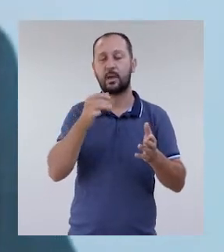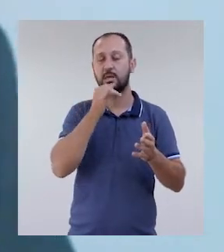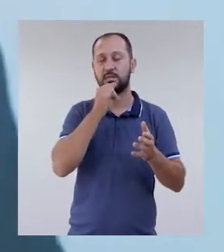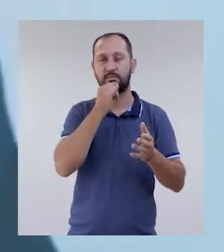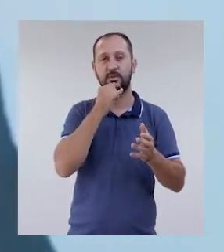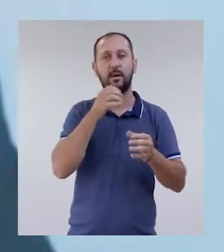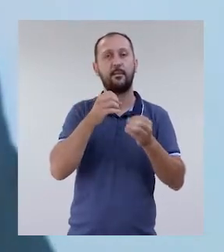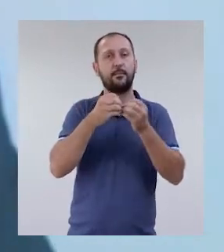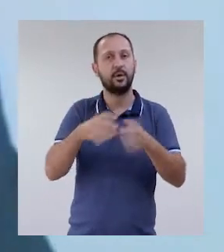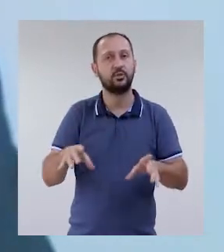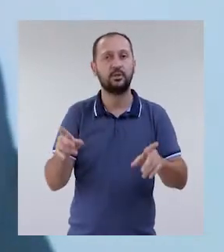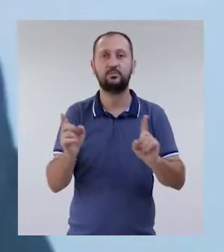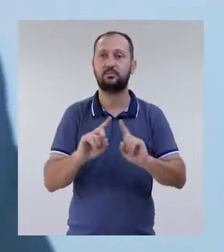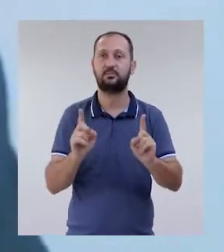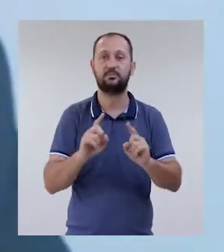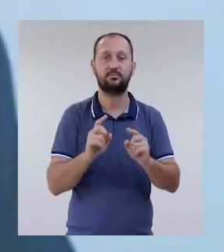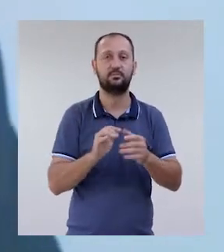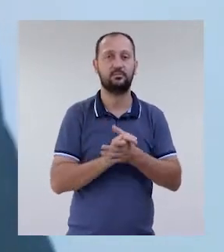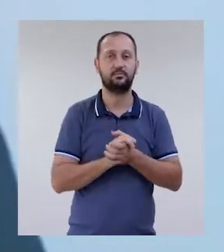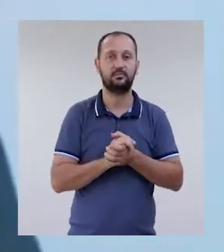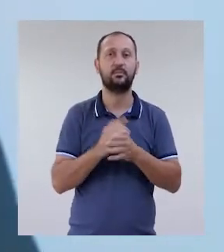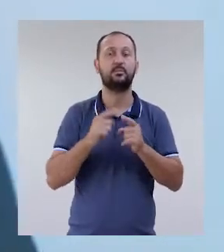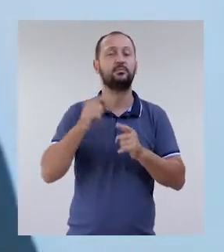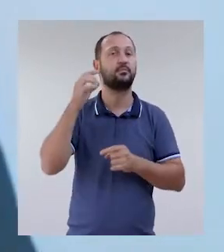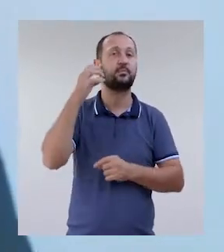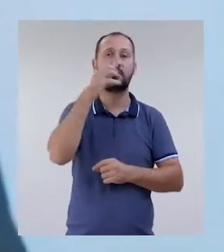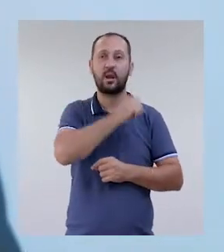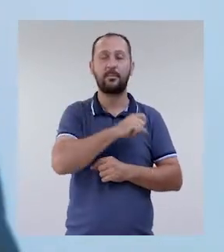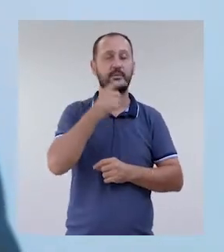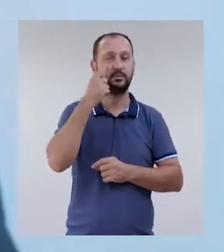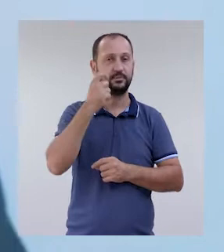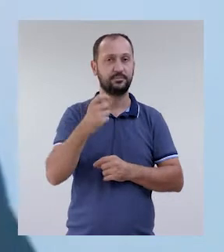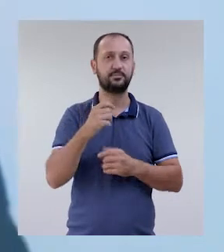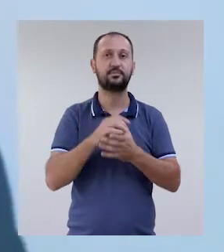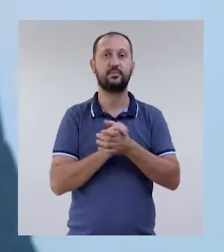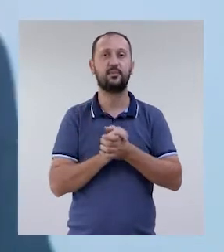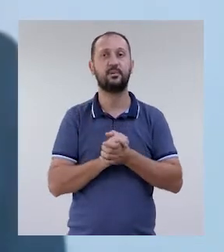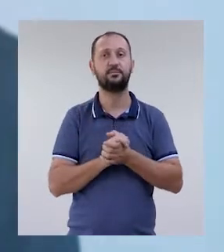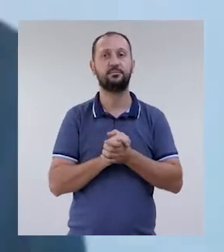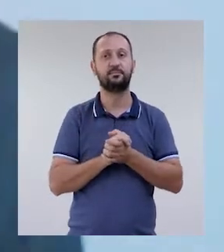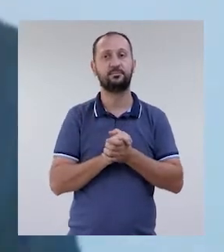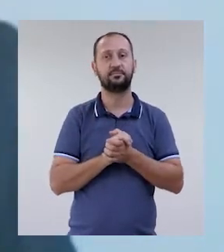prejudicado? De forma alguma, porque também numa resposta muito rápida e interessante,